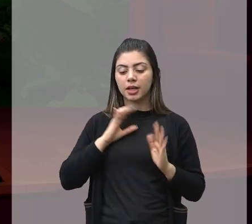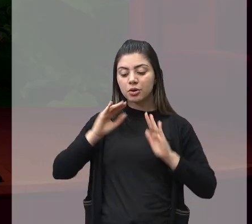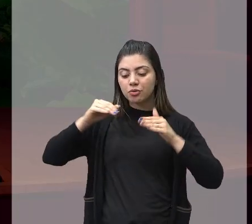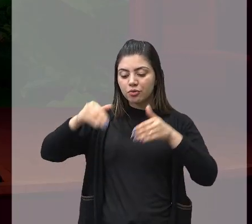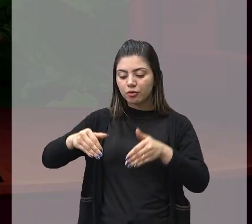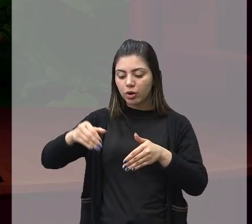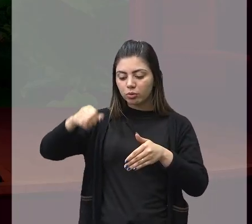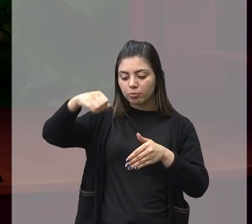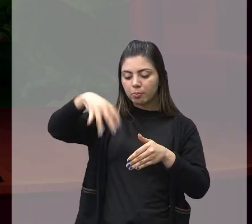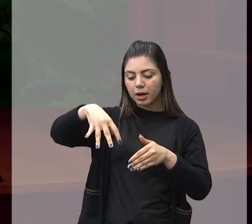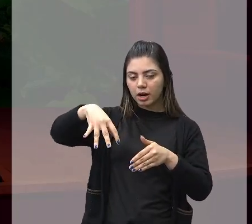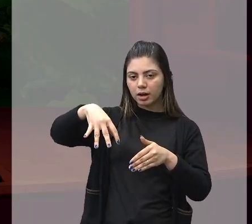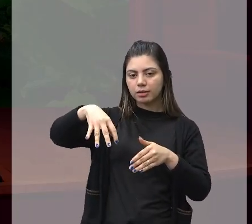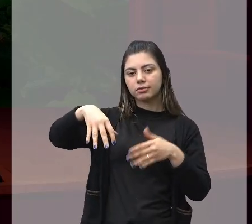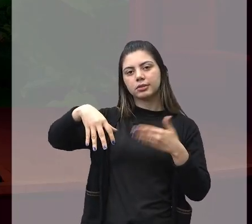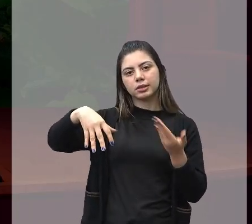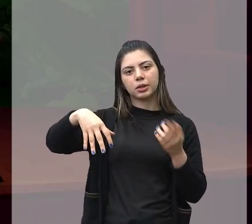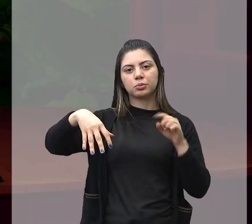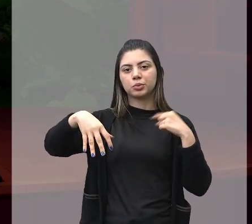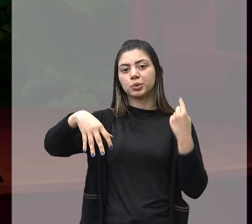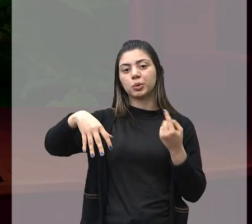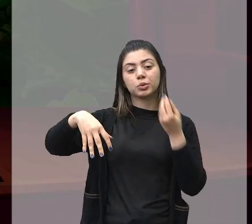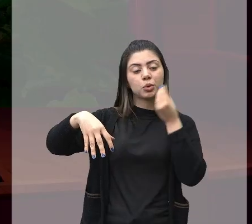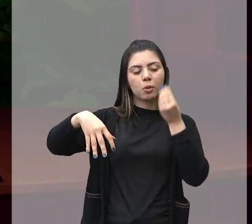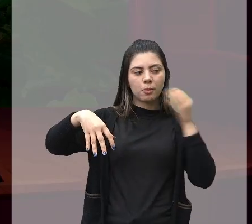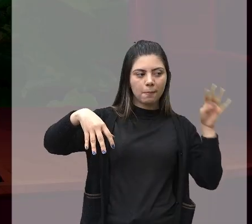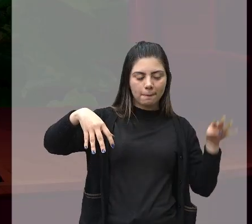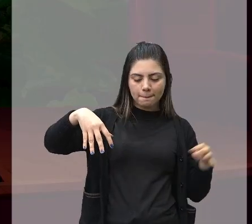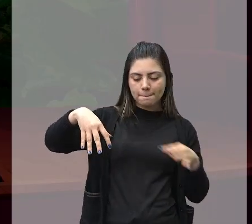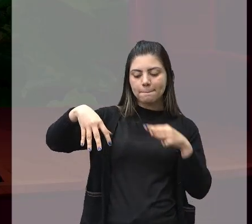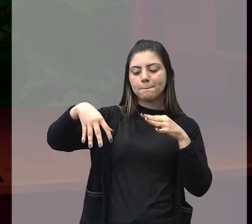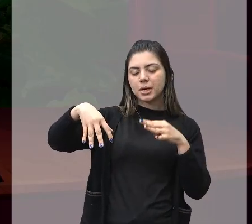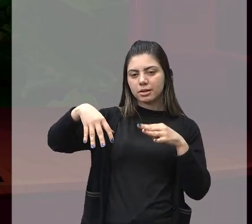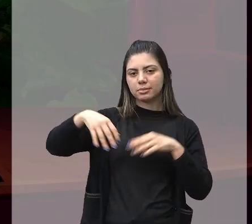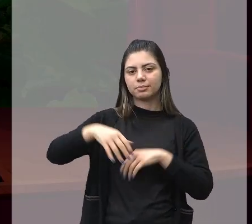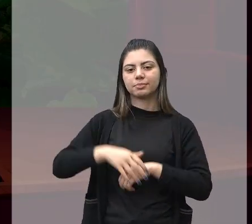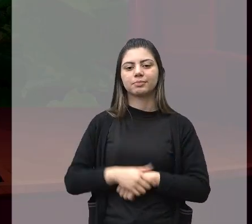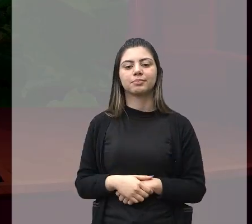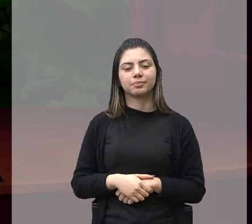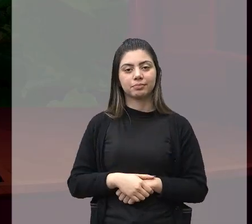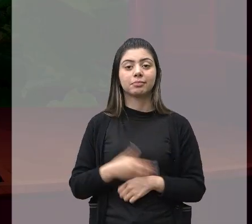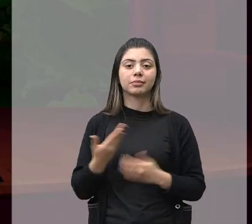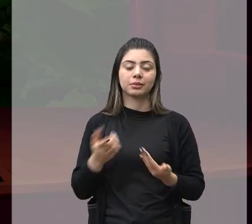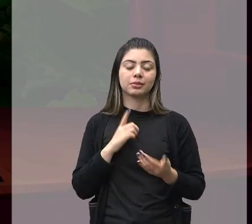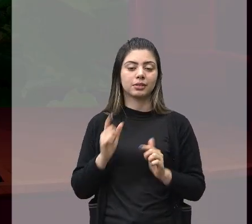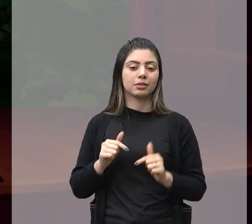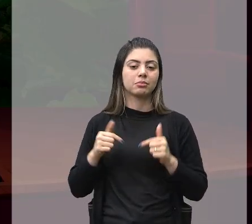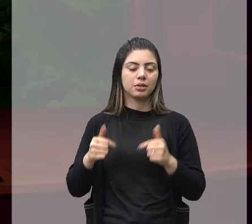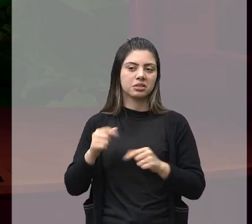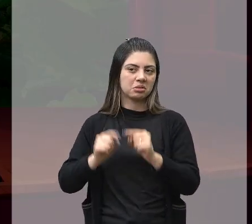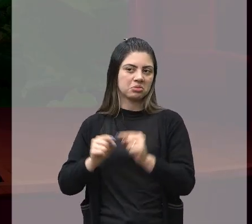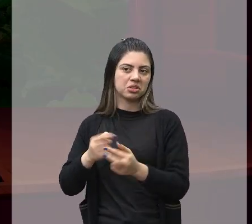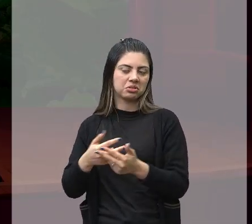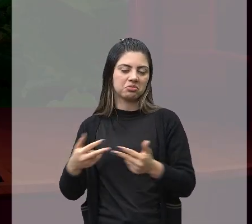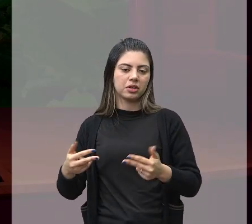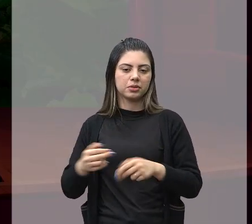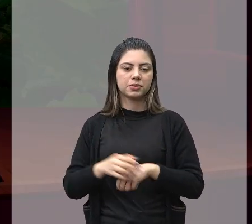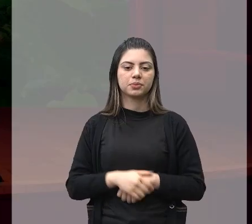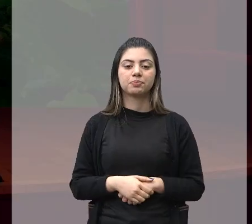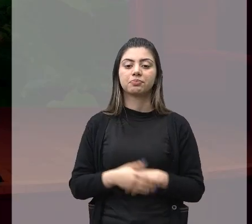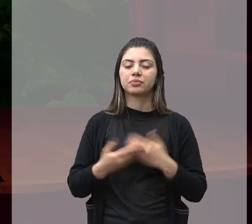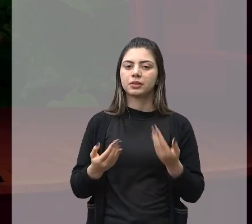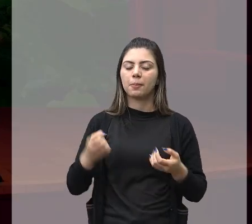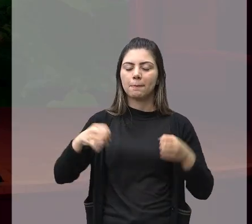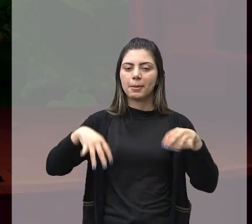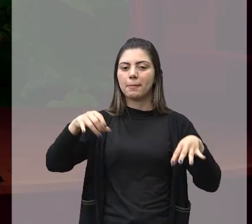luz, automaticamente nós direcionamos o nosso olhar para o que está sendo iluminado. Então, a